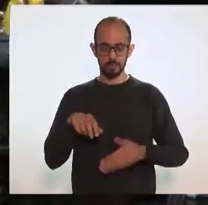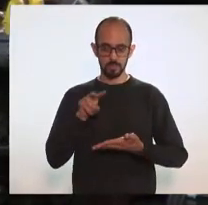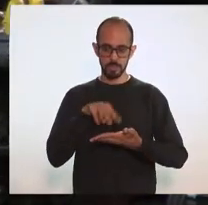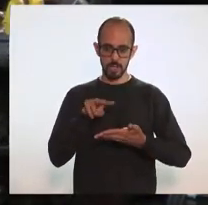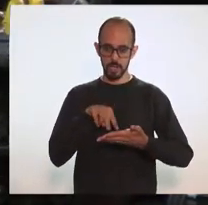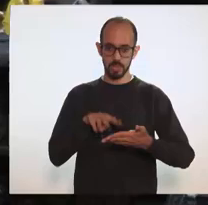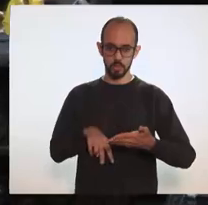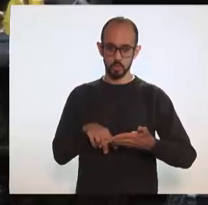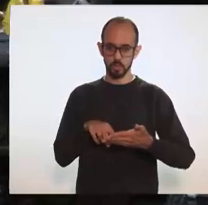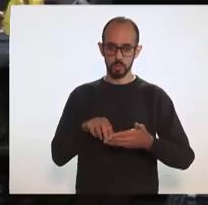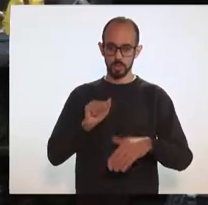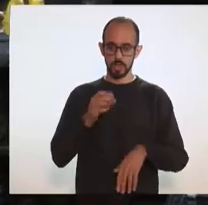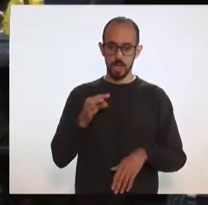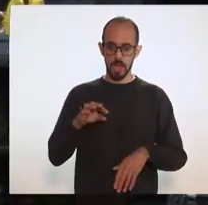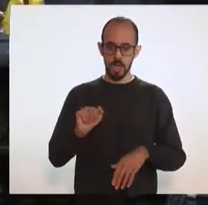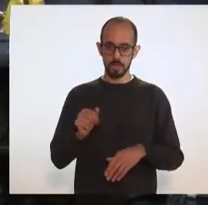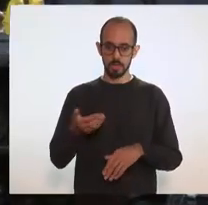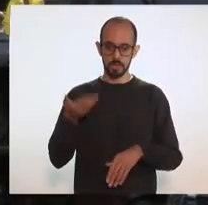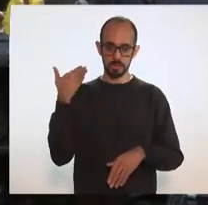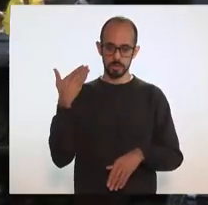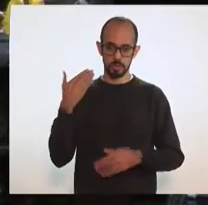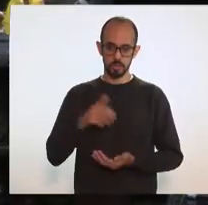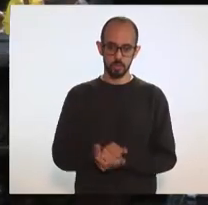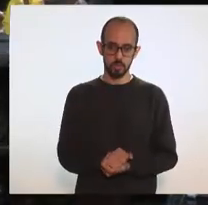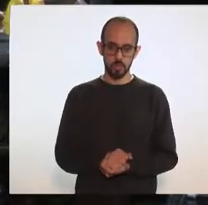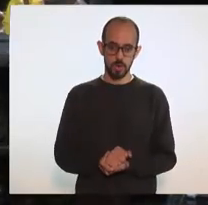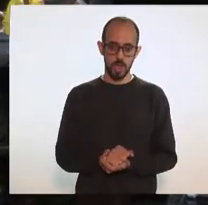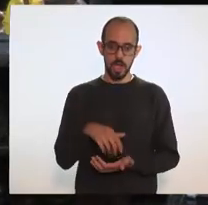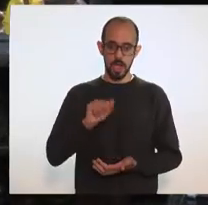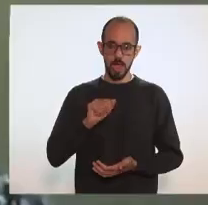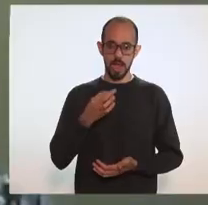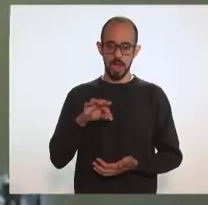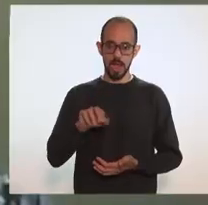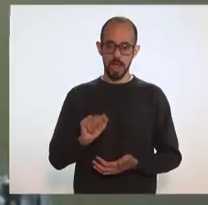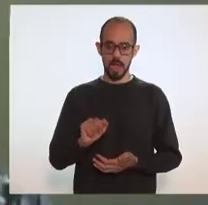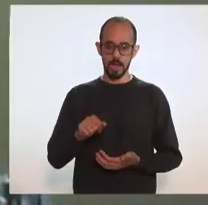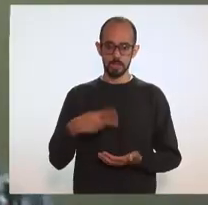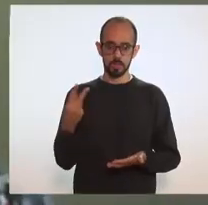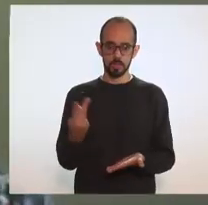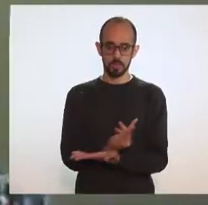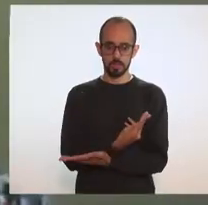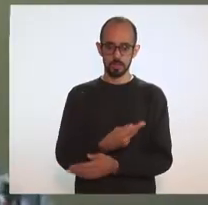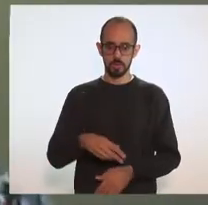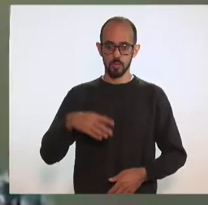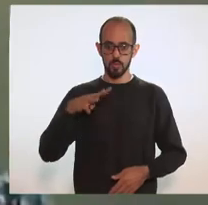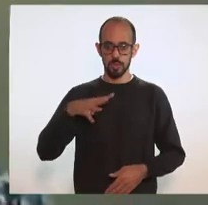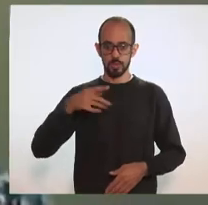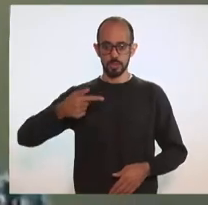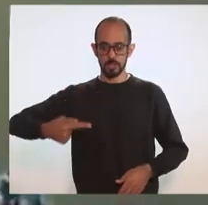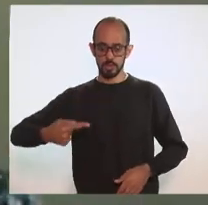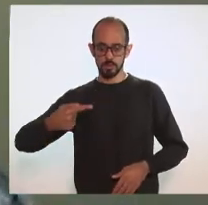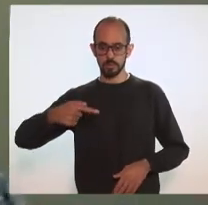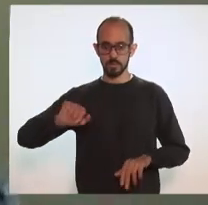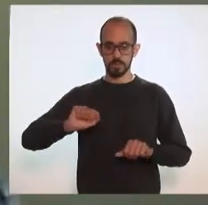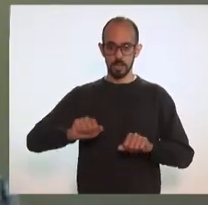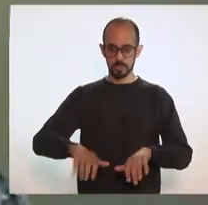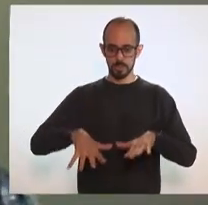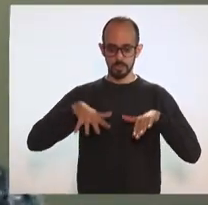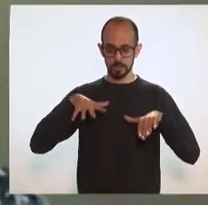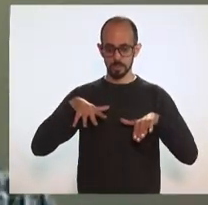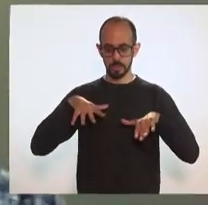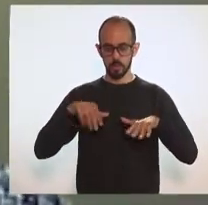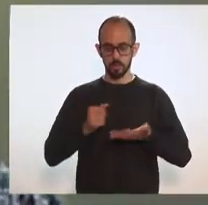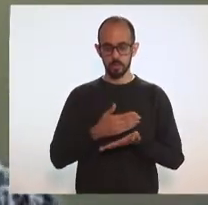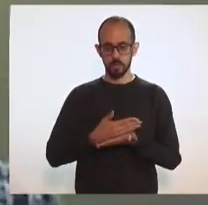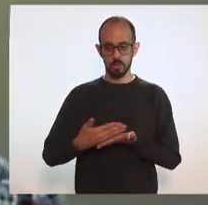leitura da ata da sessão anterior e reflete com exatidão o ocorrido na 47ª sessão extraordinária